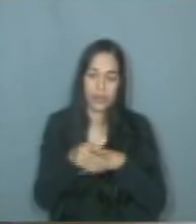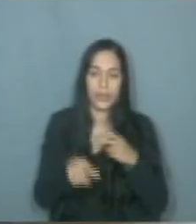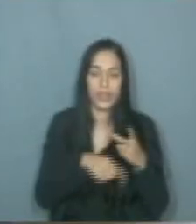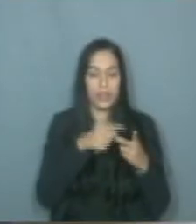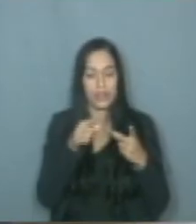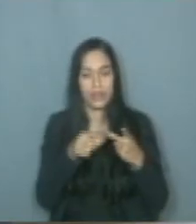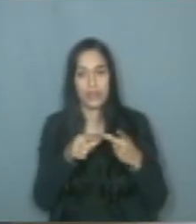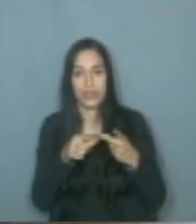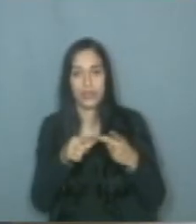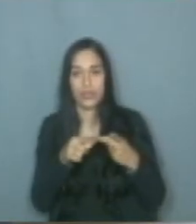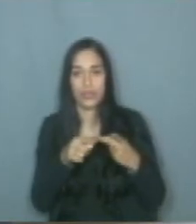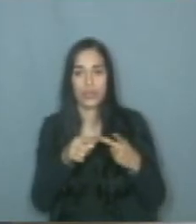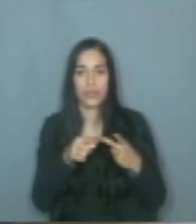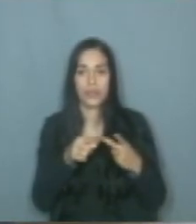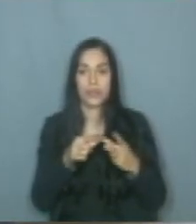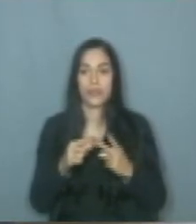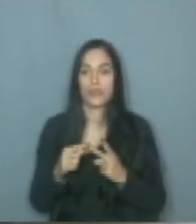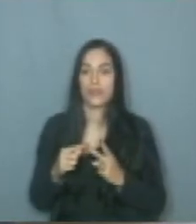participantes,